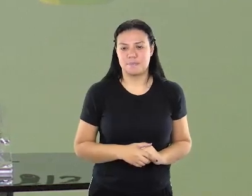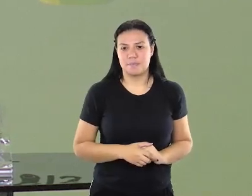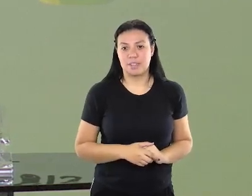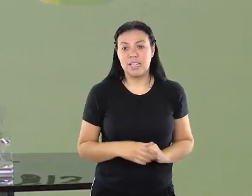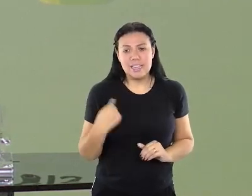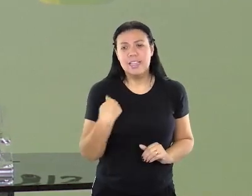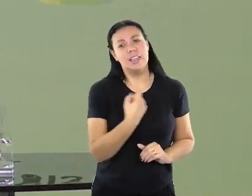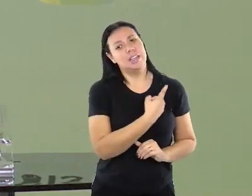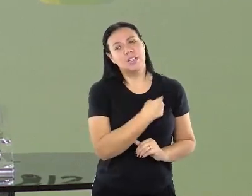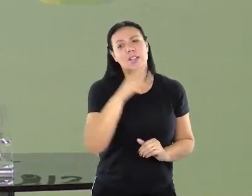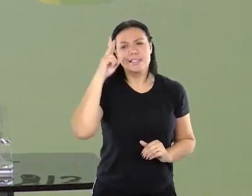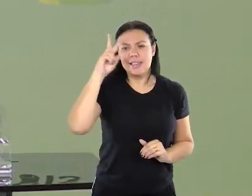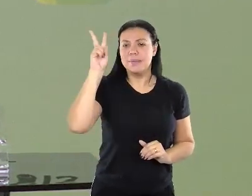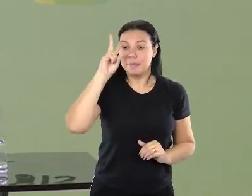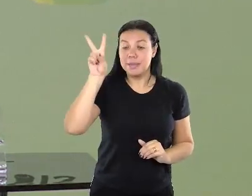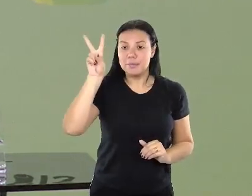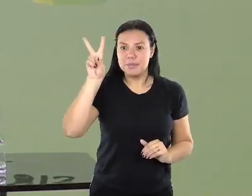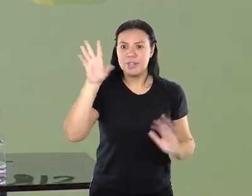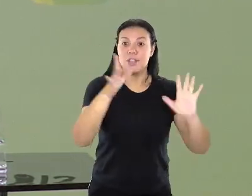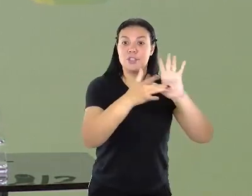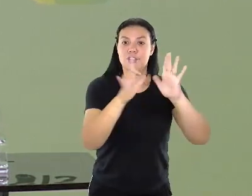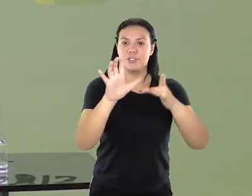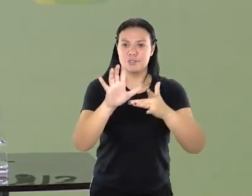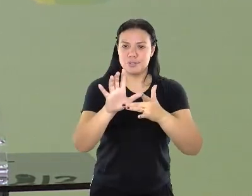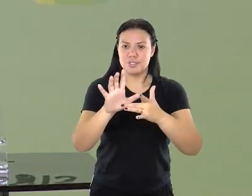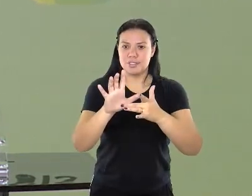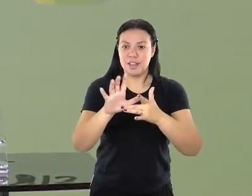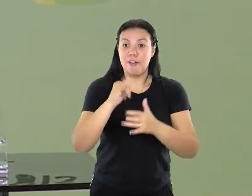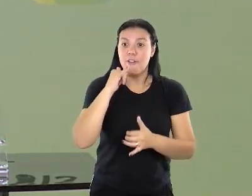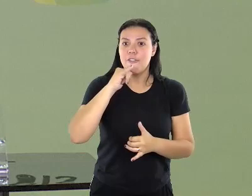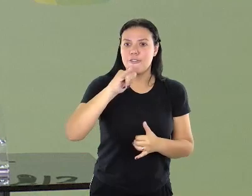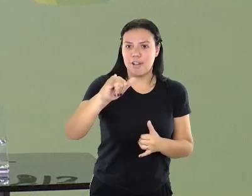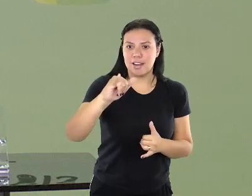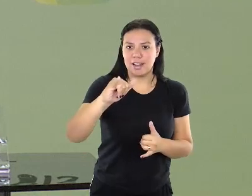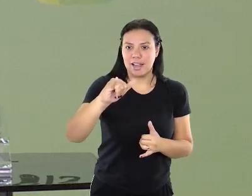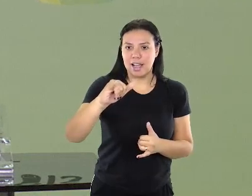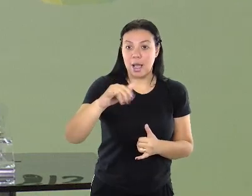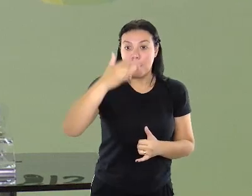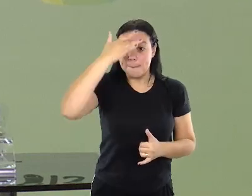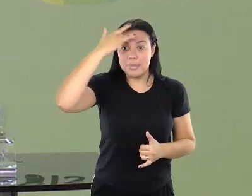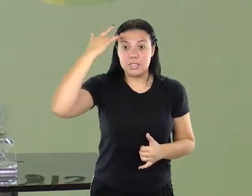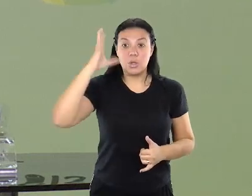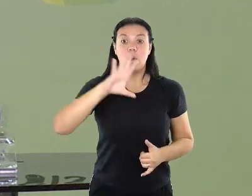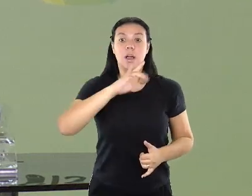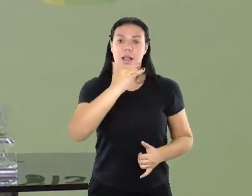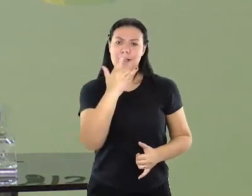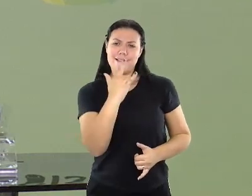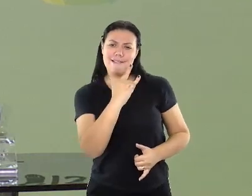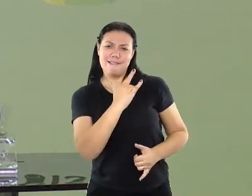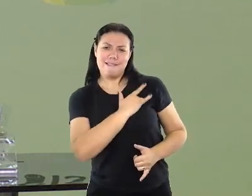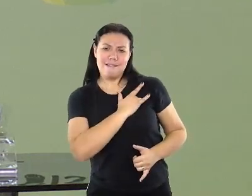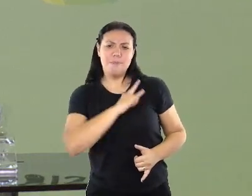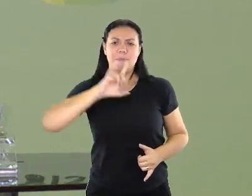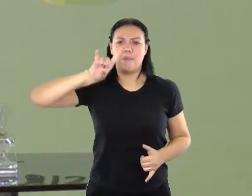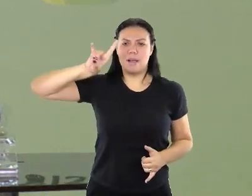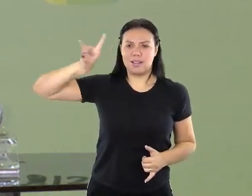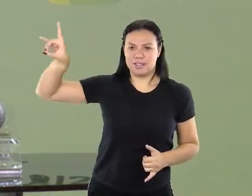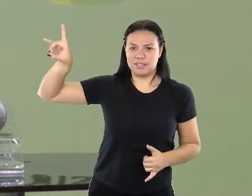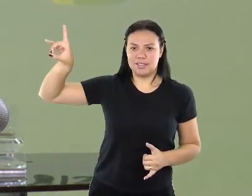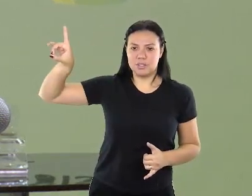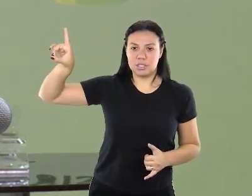se lembra do que Jesus Cristo, de que aquele que me ama, guarda os meus mandamentos. Aquele que me